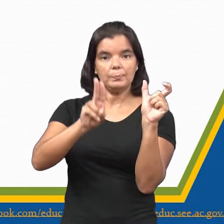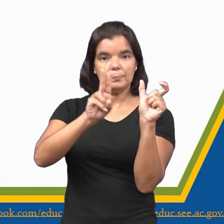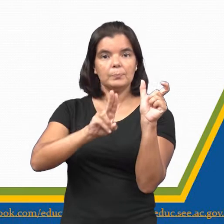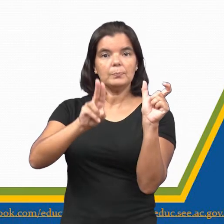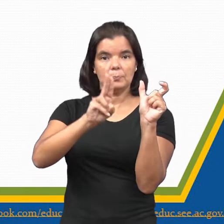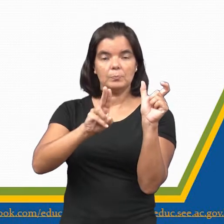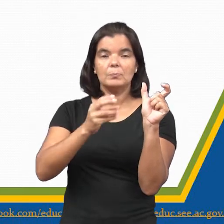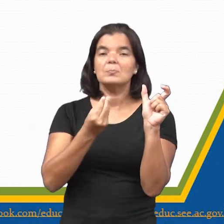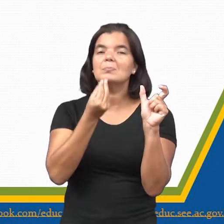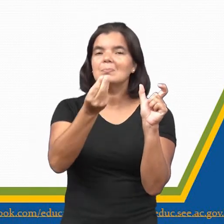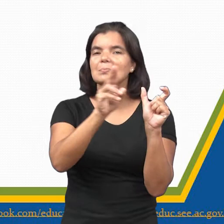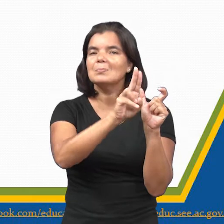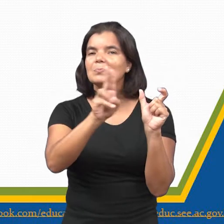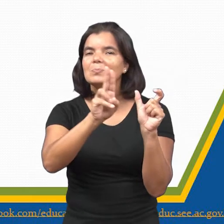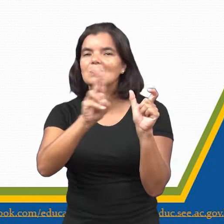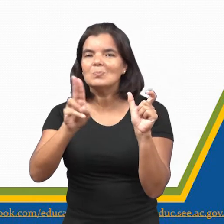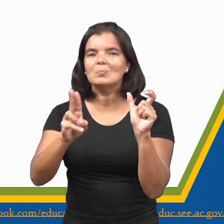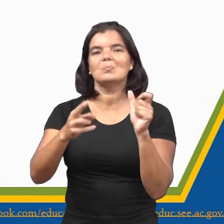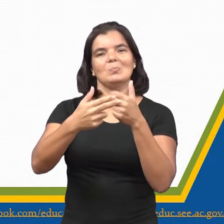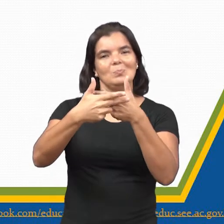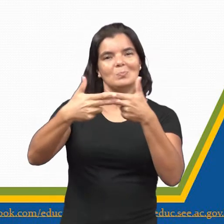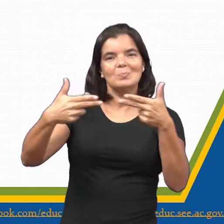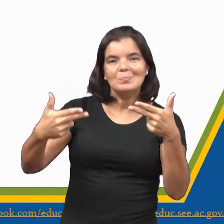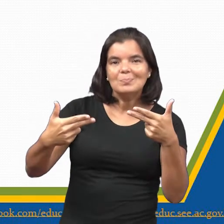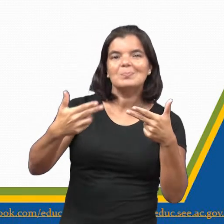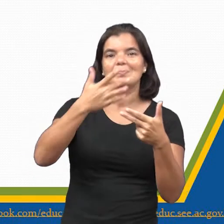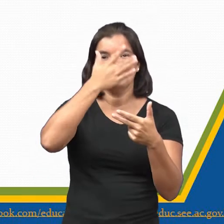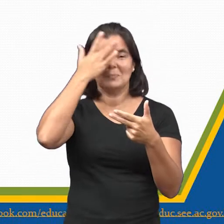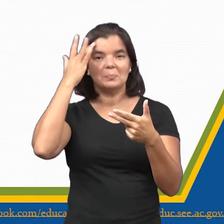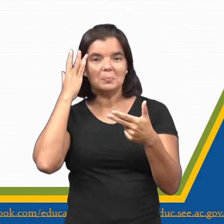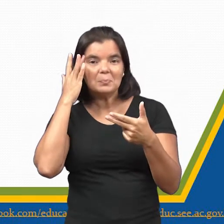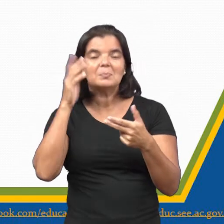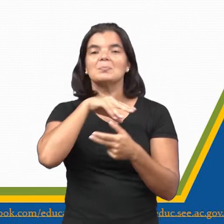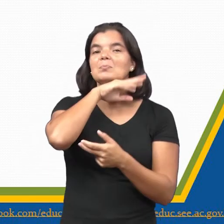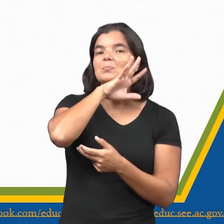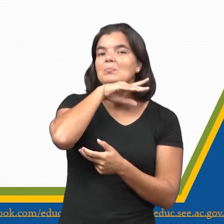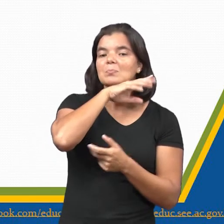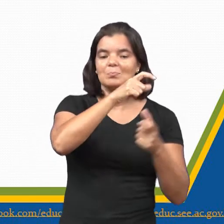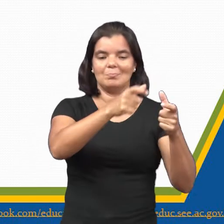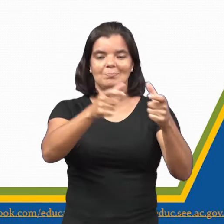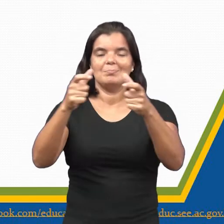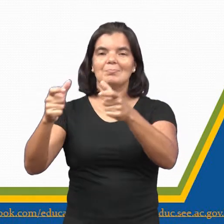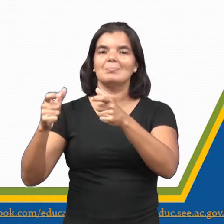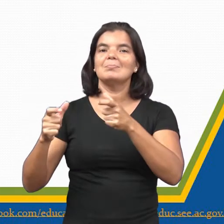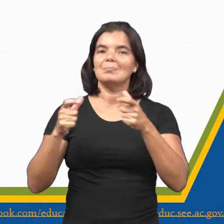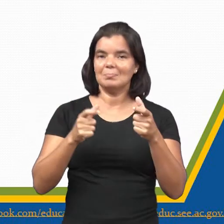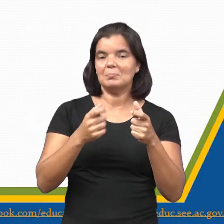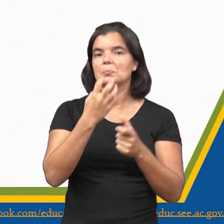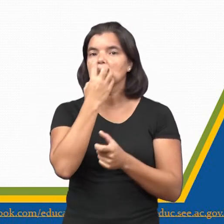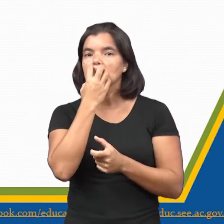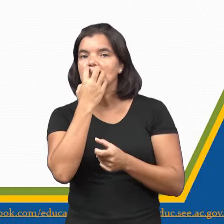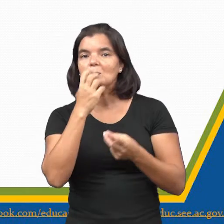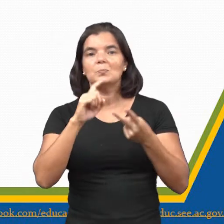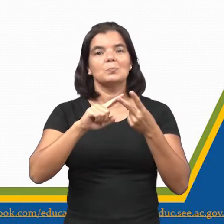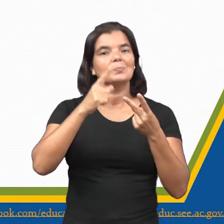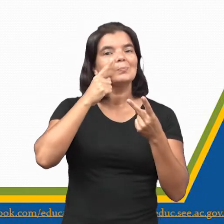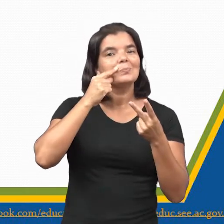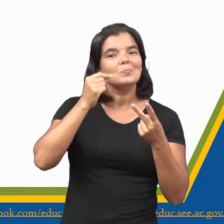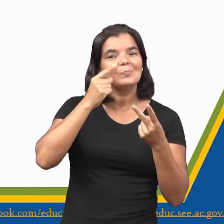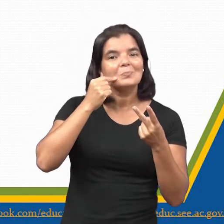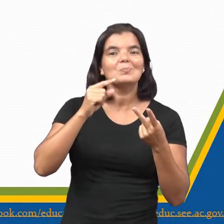para nomear algo, seres, objetos, animais, lugares, cachorro,